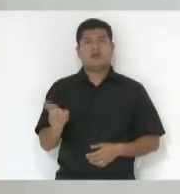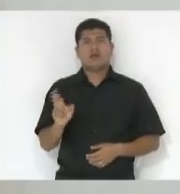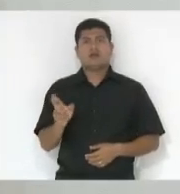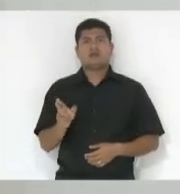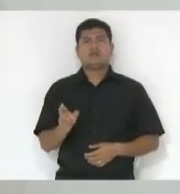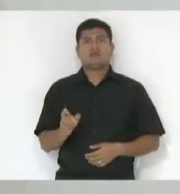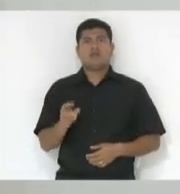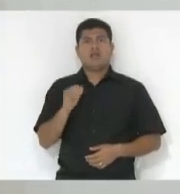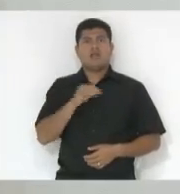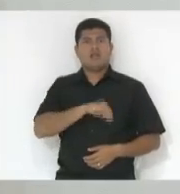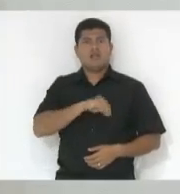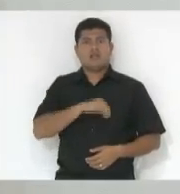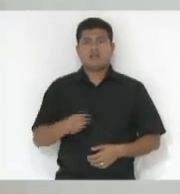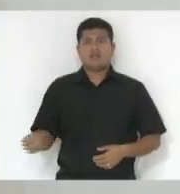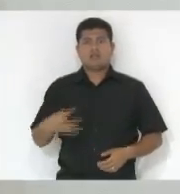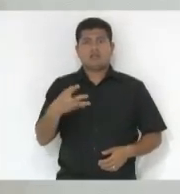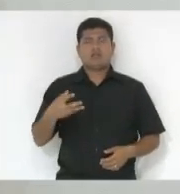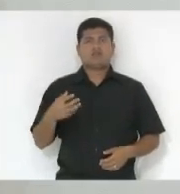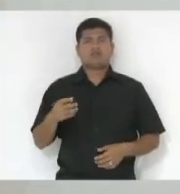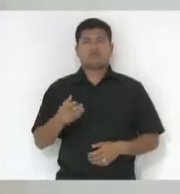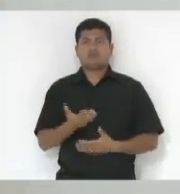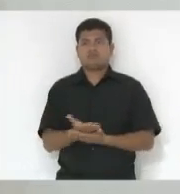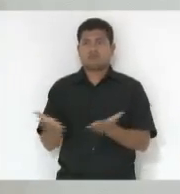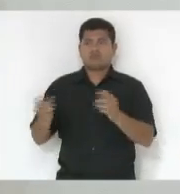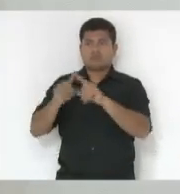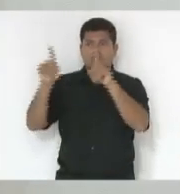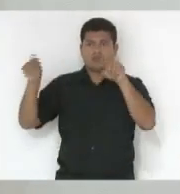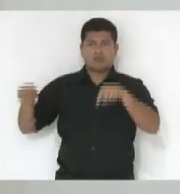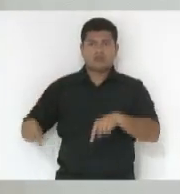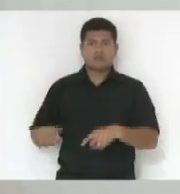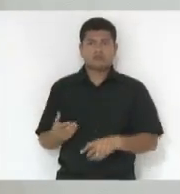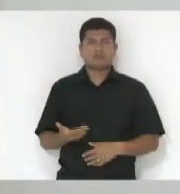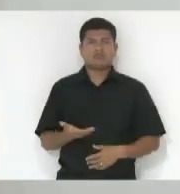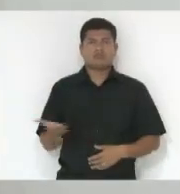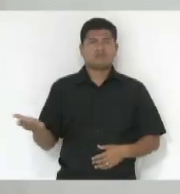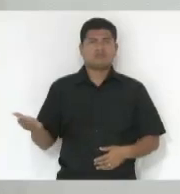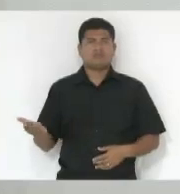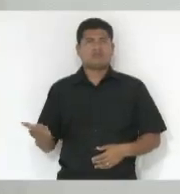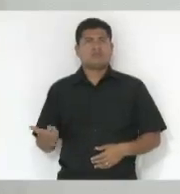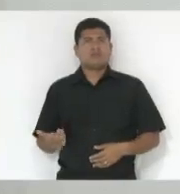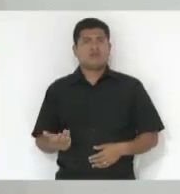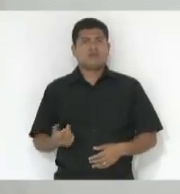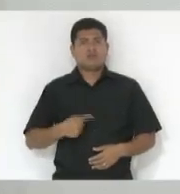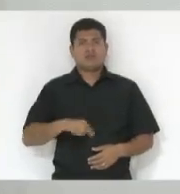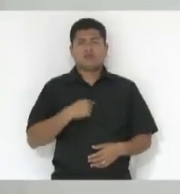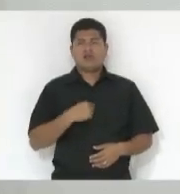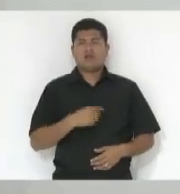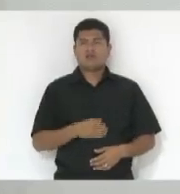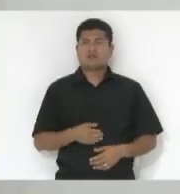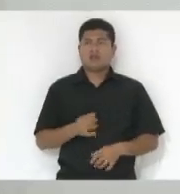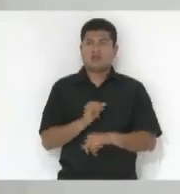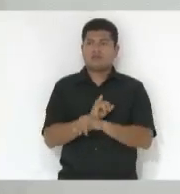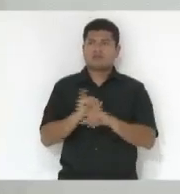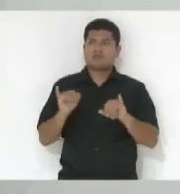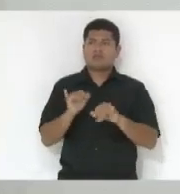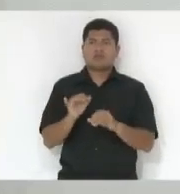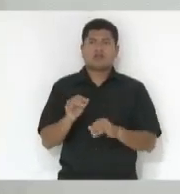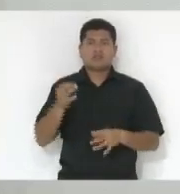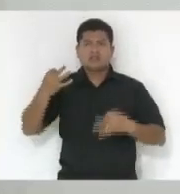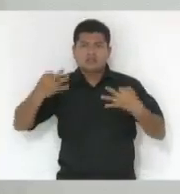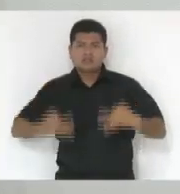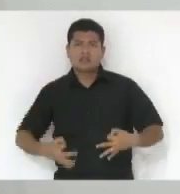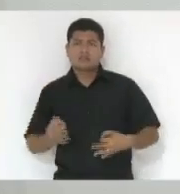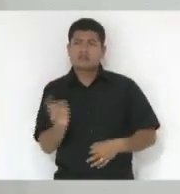novo salário de todos esses senhores. E esse parlamento não pôde nem se manifestar sobre se isso é correto ou